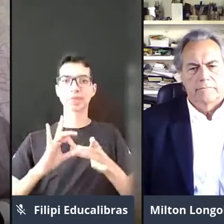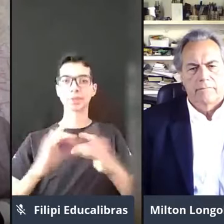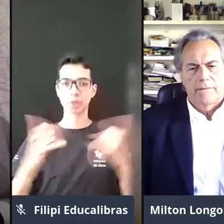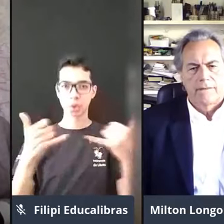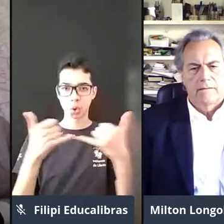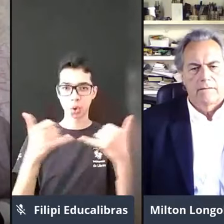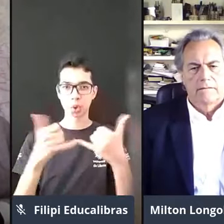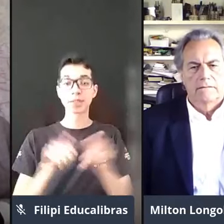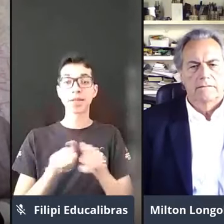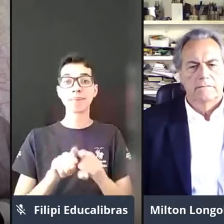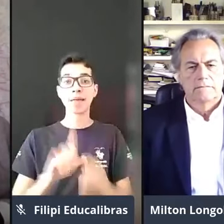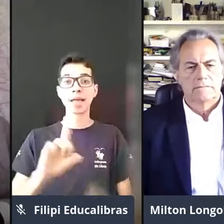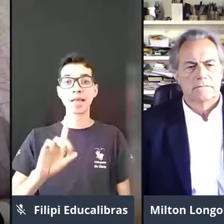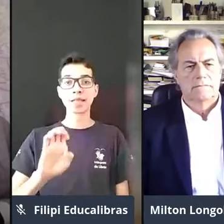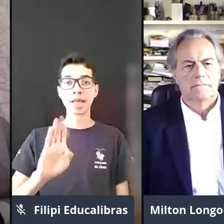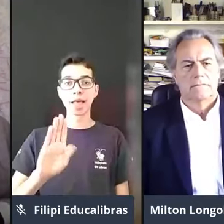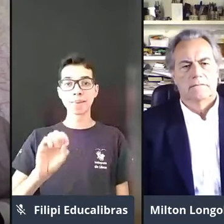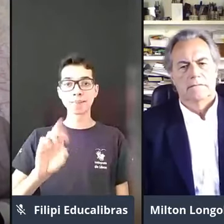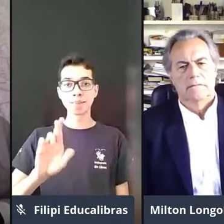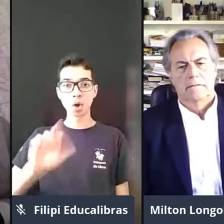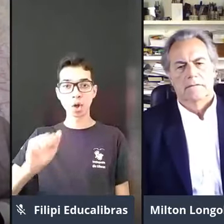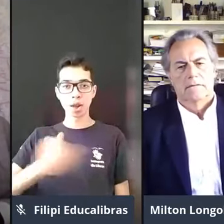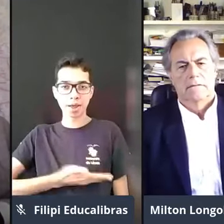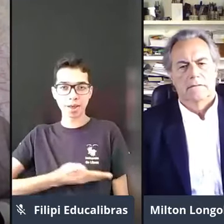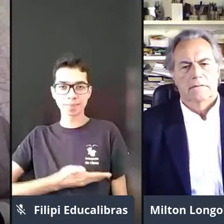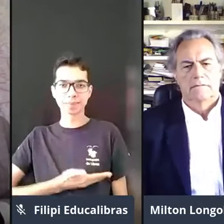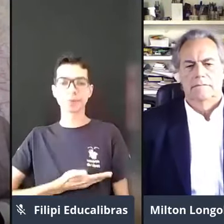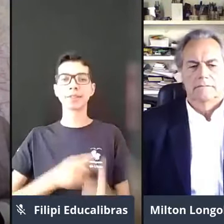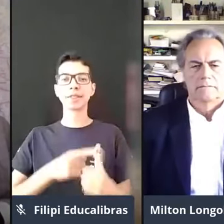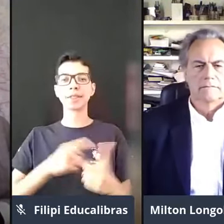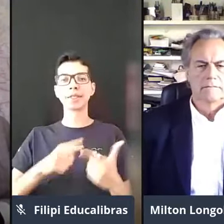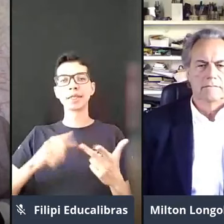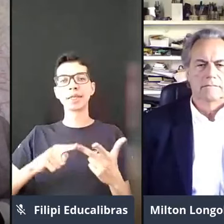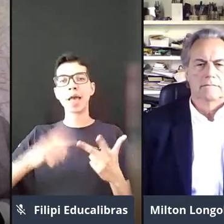Piovesan, minha amiga, Paulo Alves,